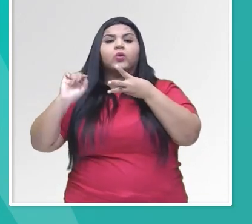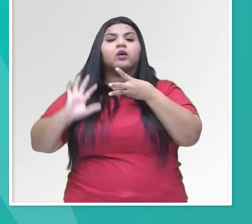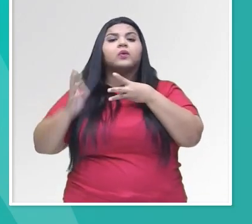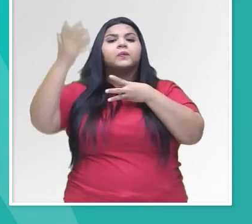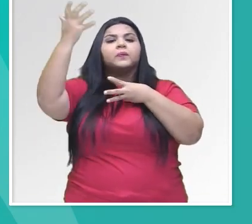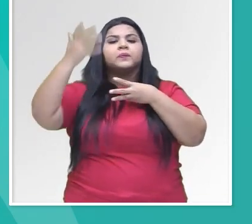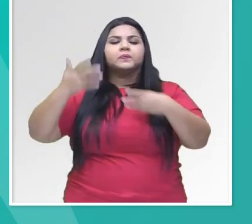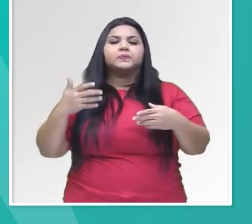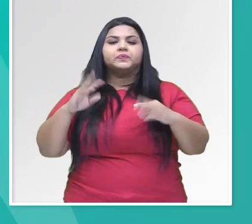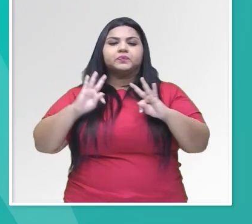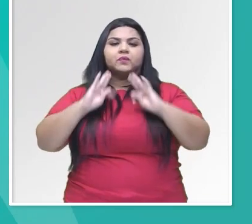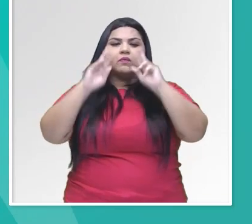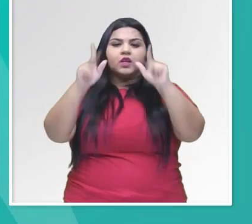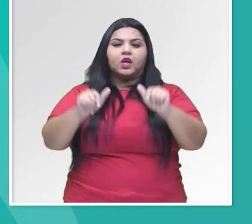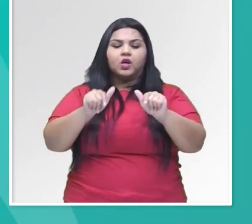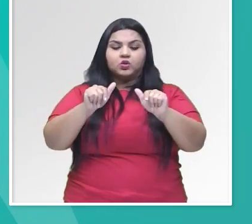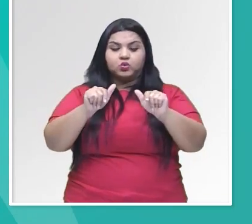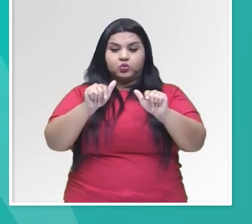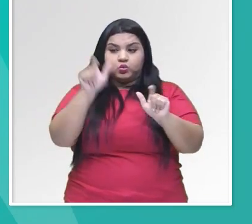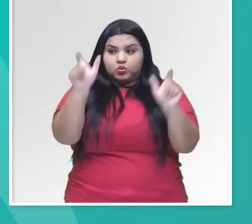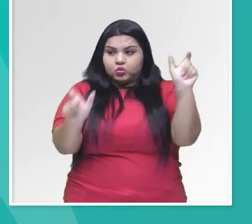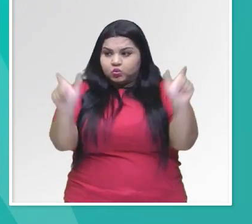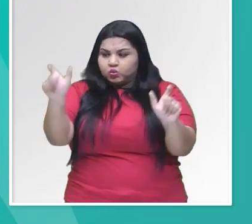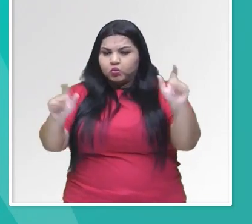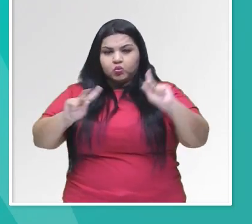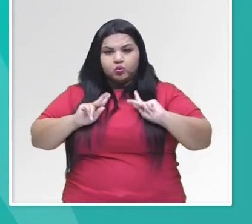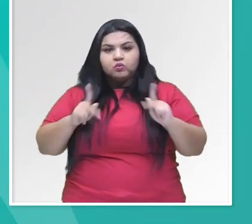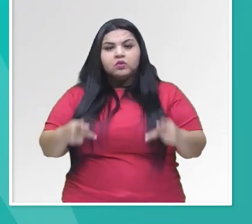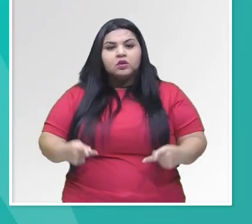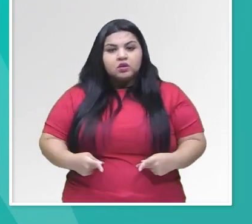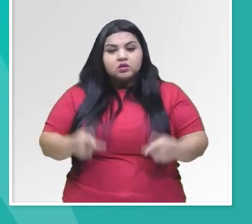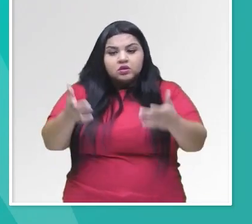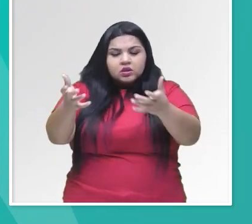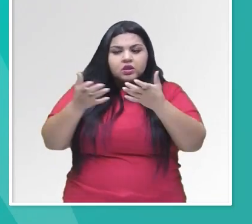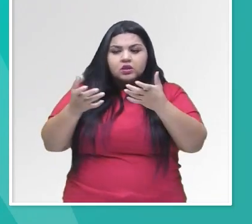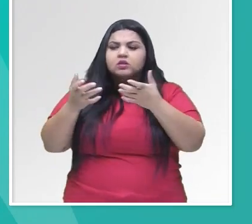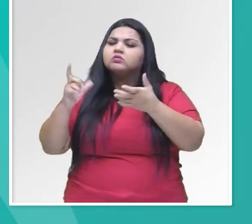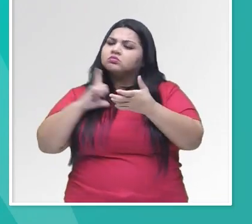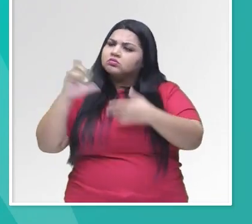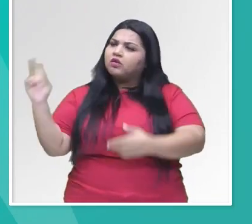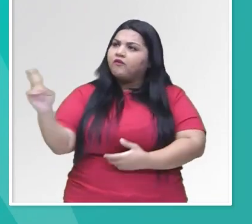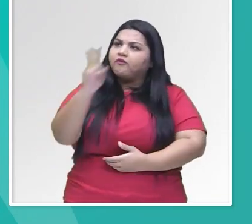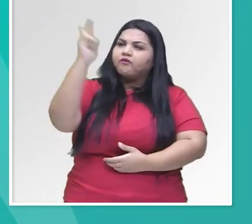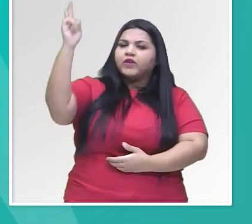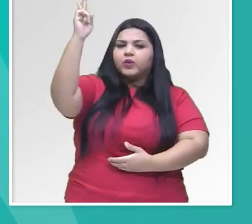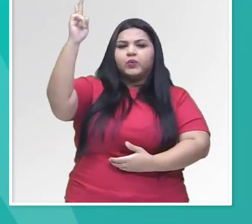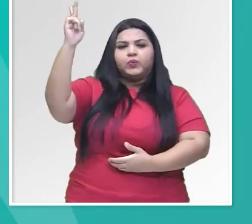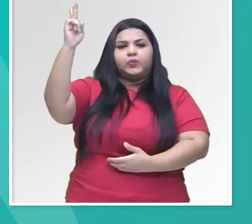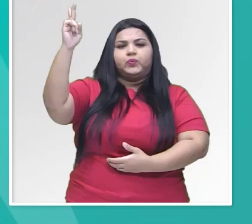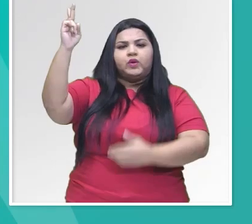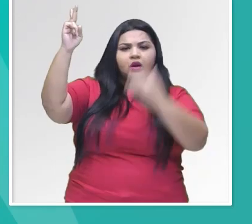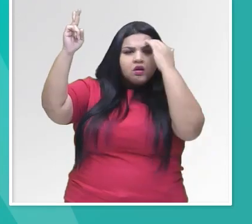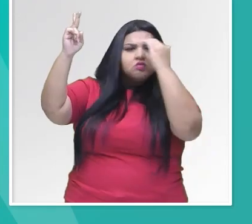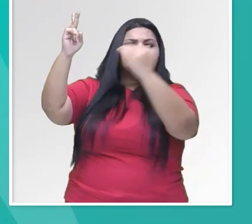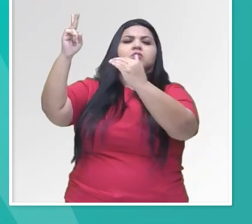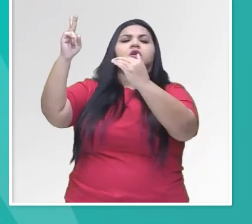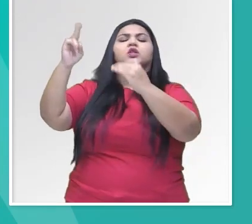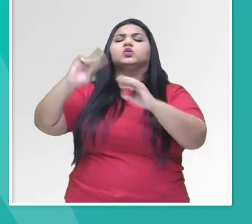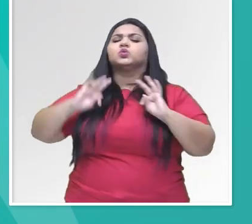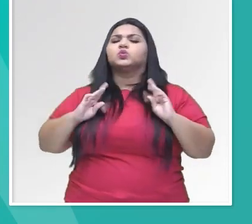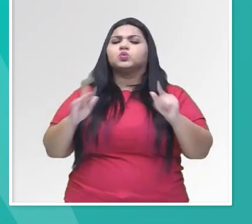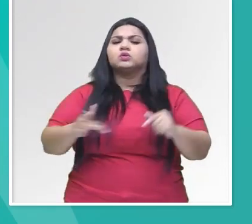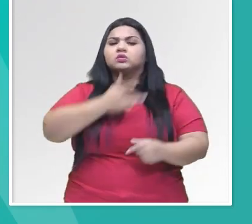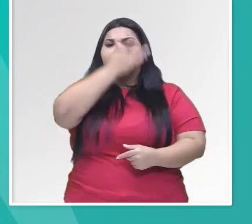acontece? Todo ser humano, ele quer ser valorizado. E todo ser humano veio